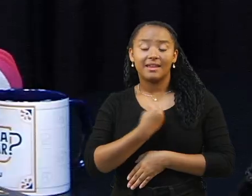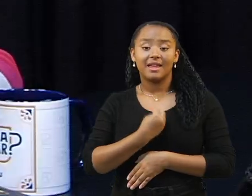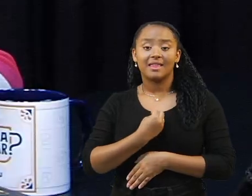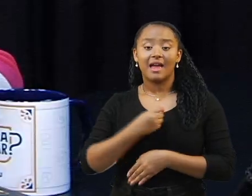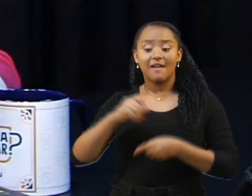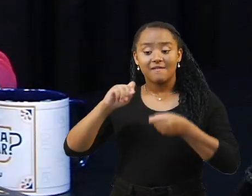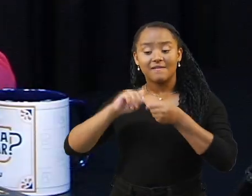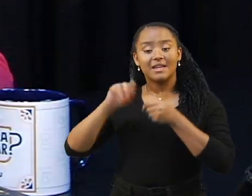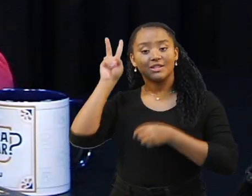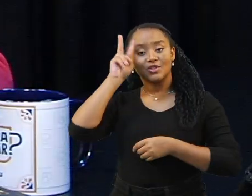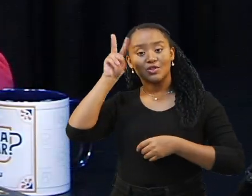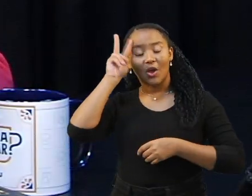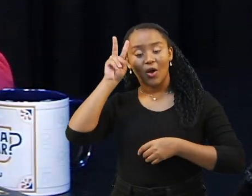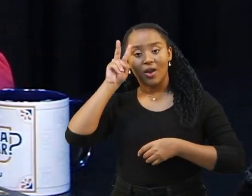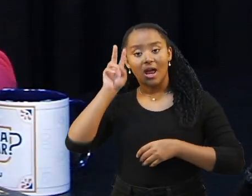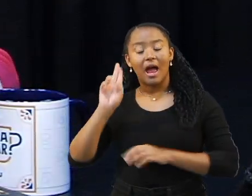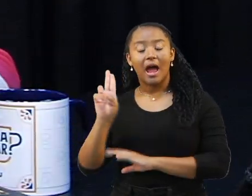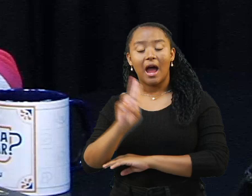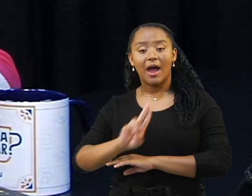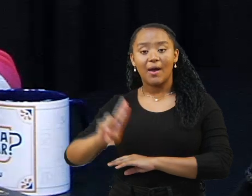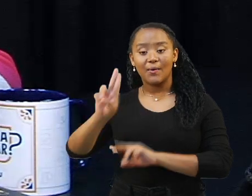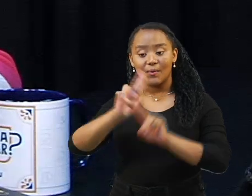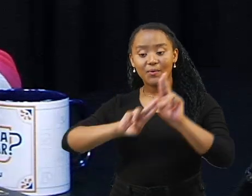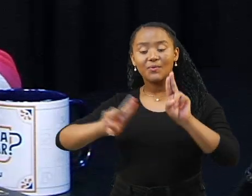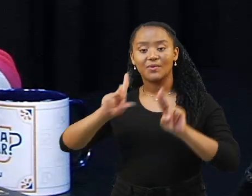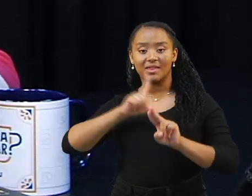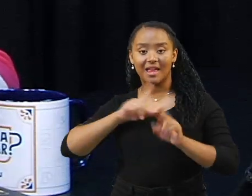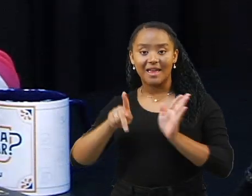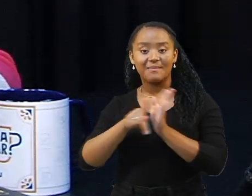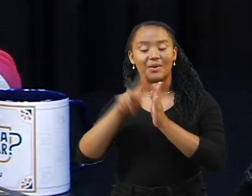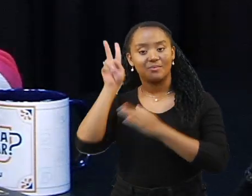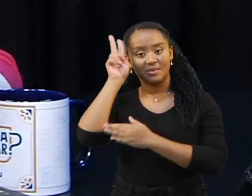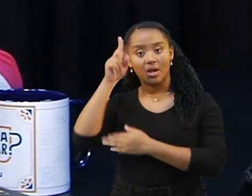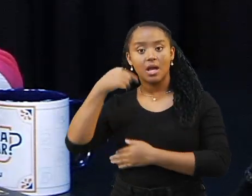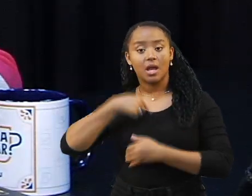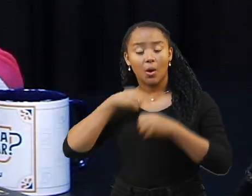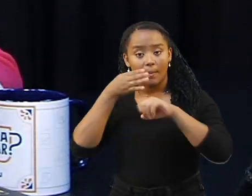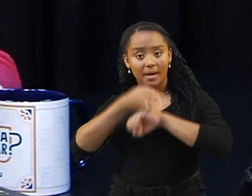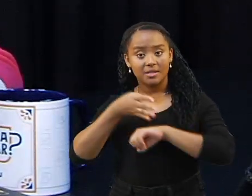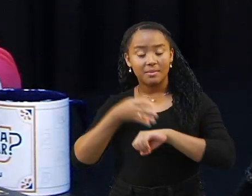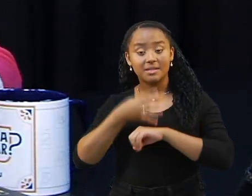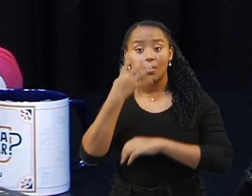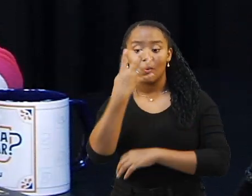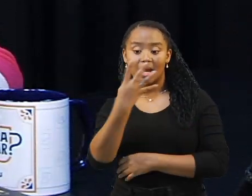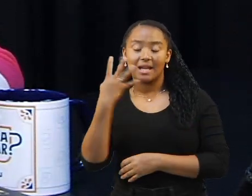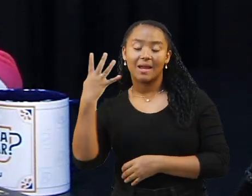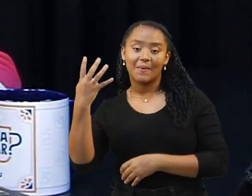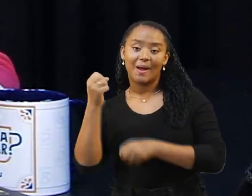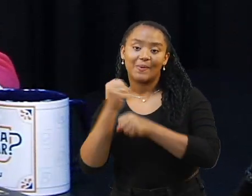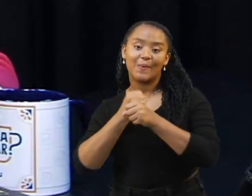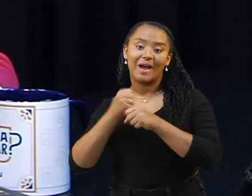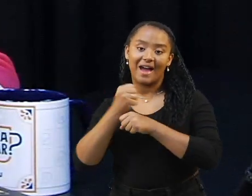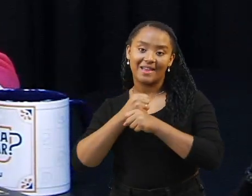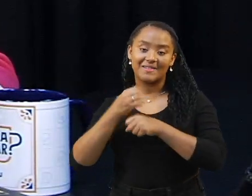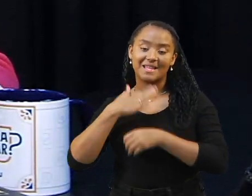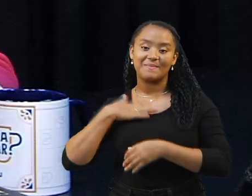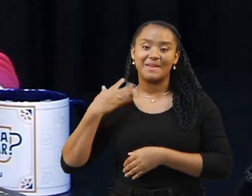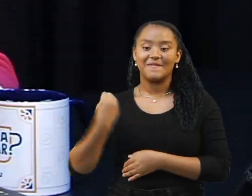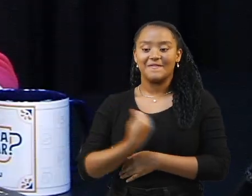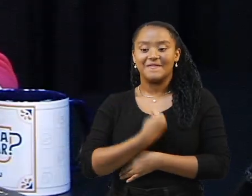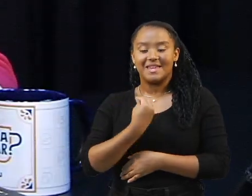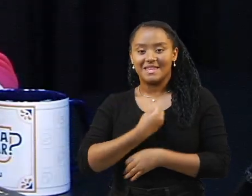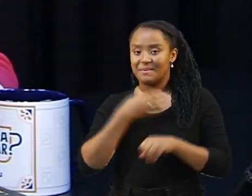A universidade tem a sua história. E eu participei por 44 anos dela. Isso, para mim, é assim,